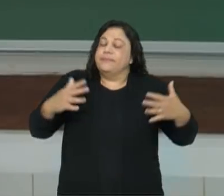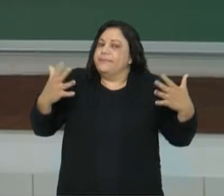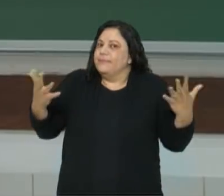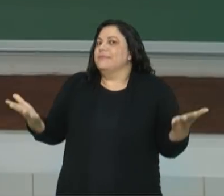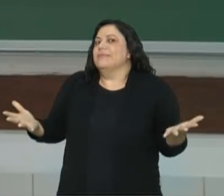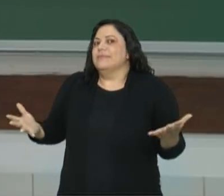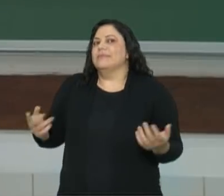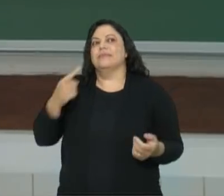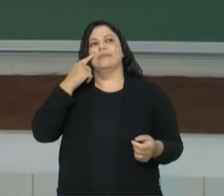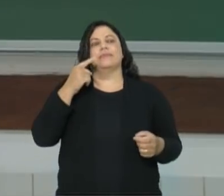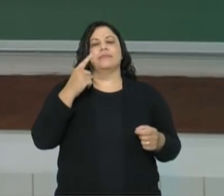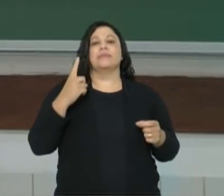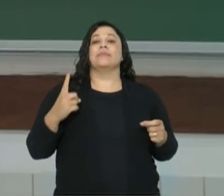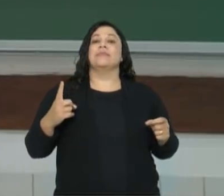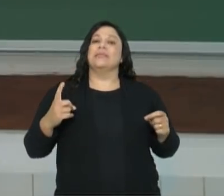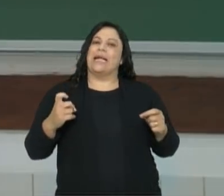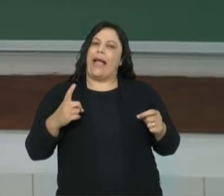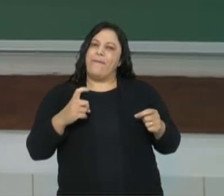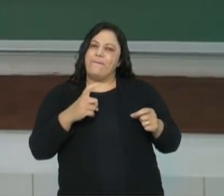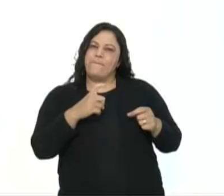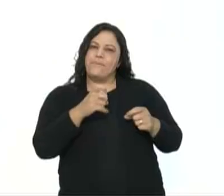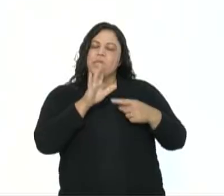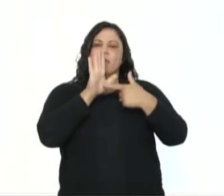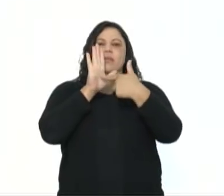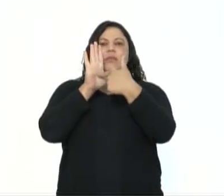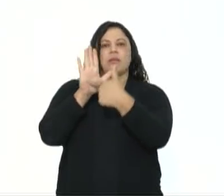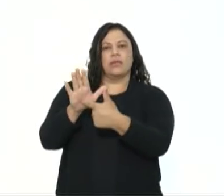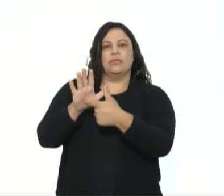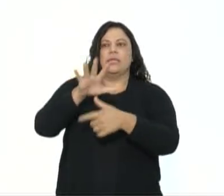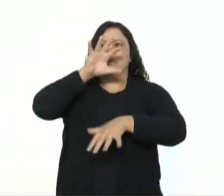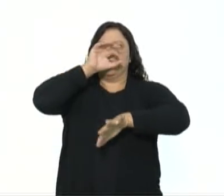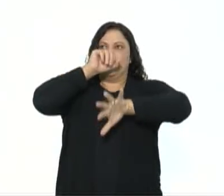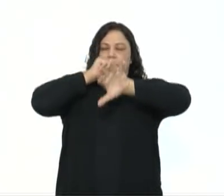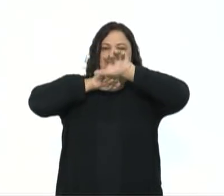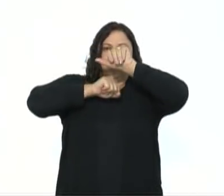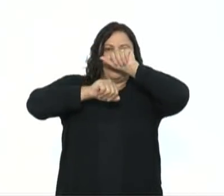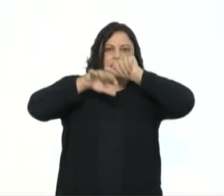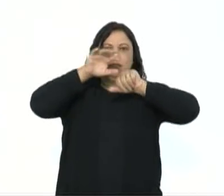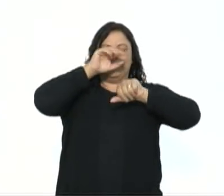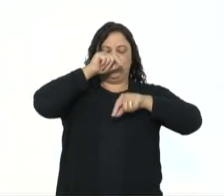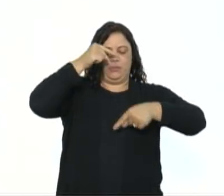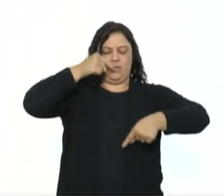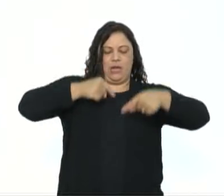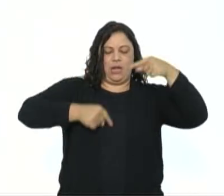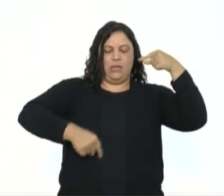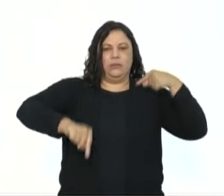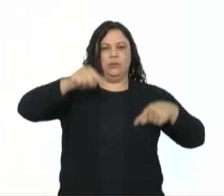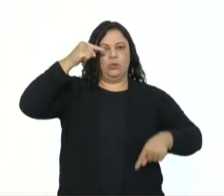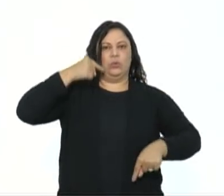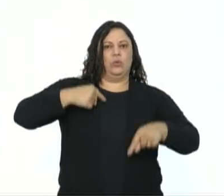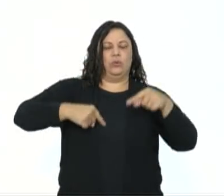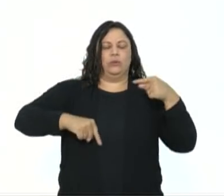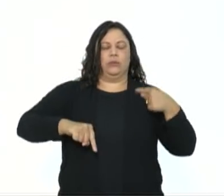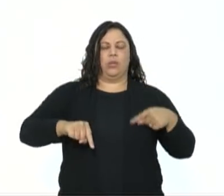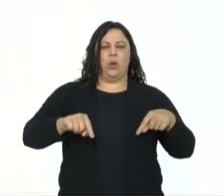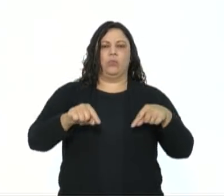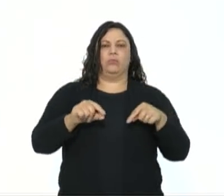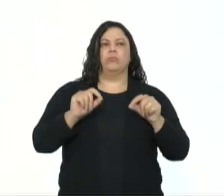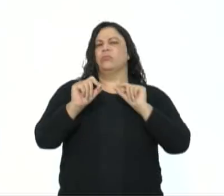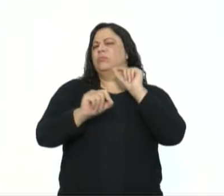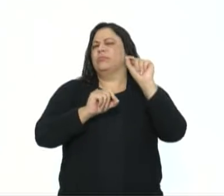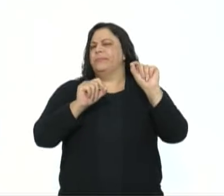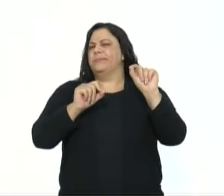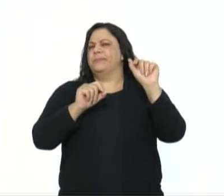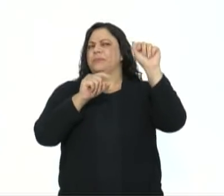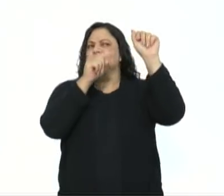Pessoal, a minhoca apresenta respiração e circulação. Para completar corretamente essa frase, 1 e